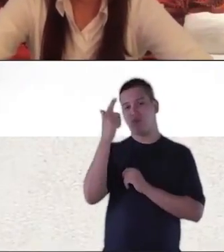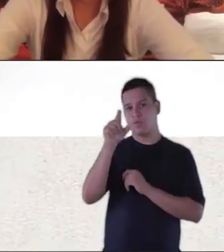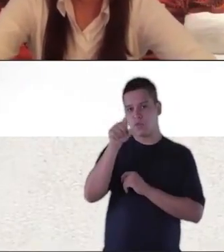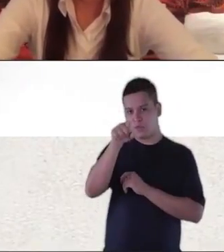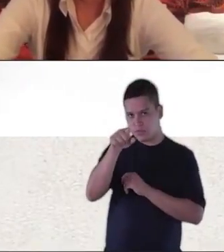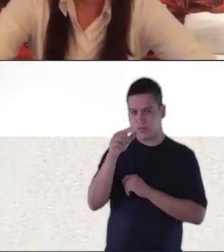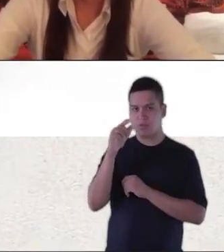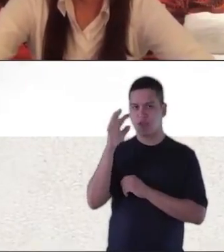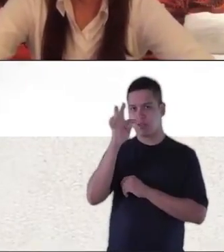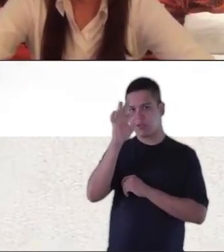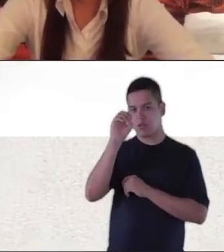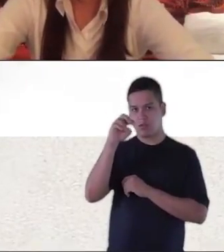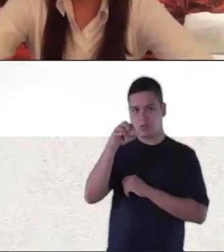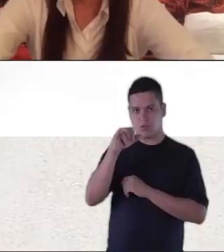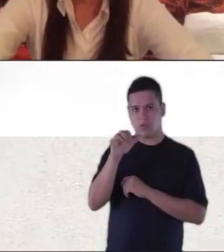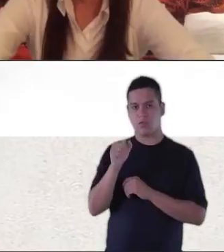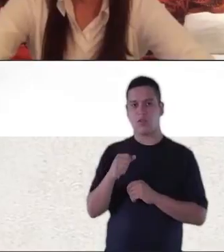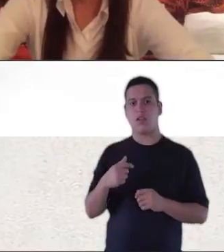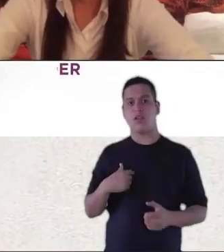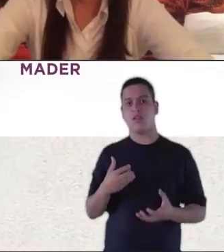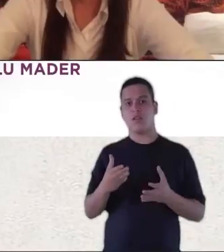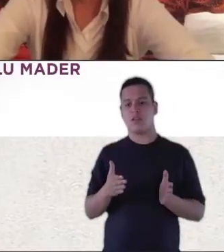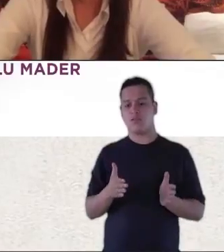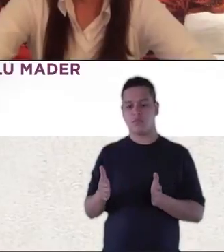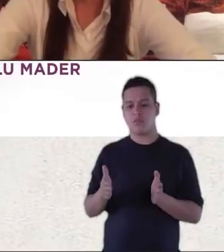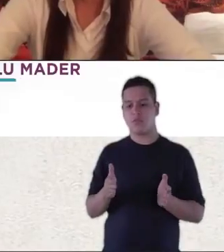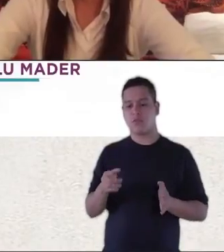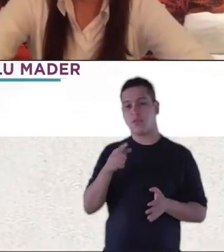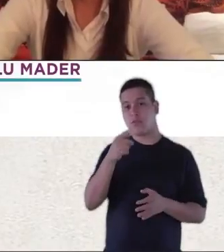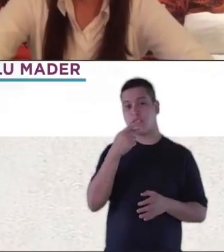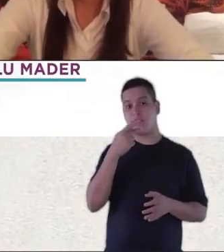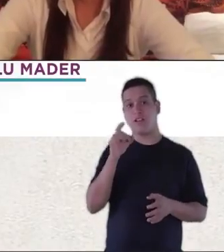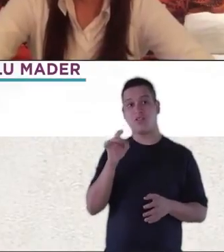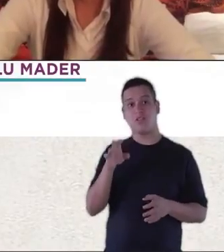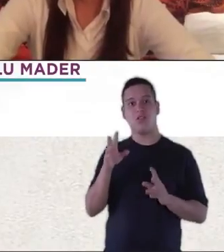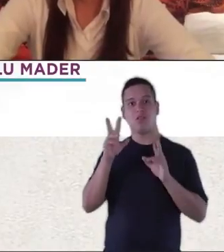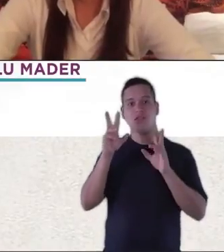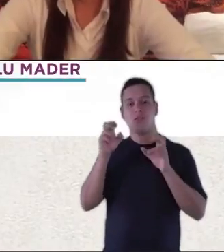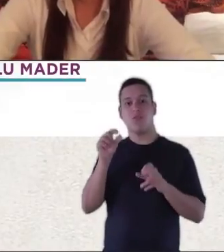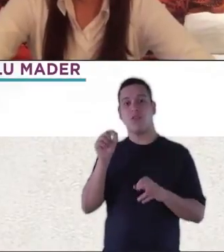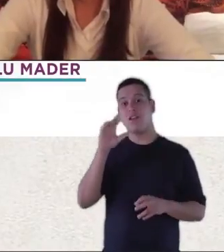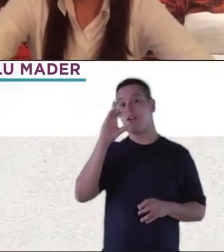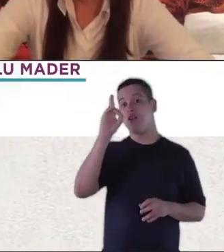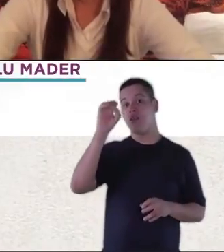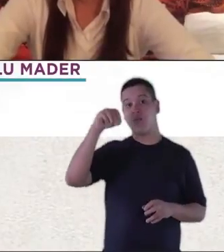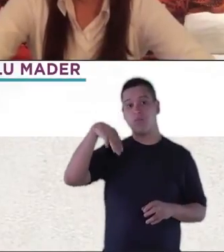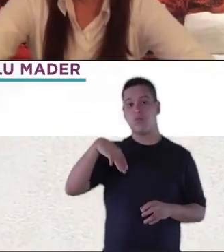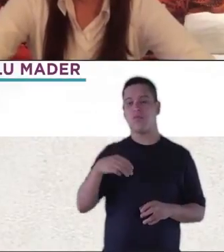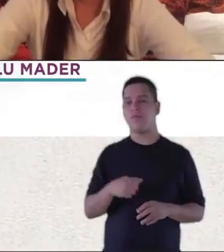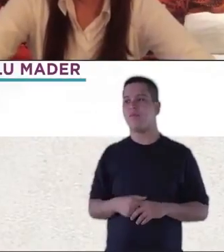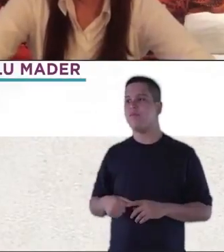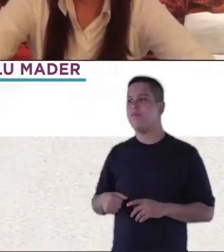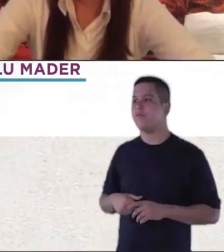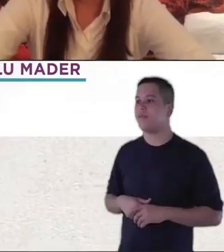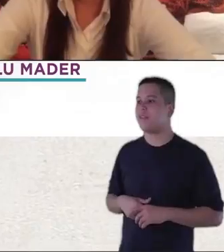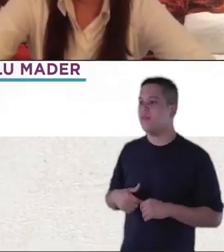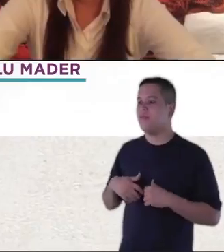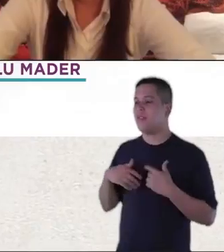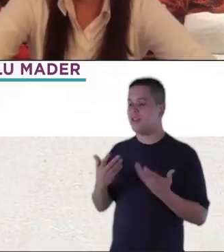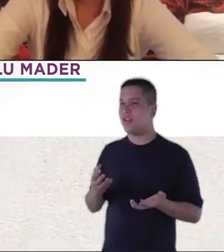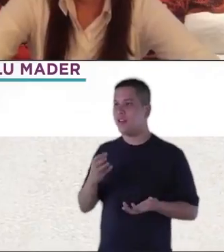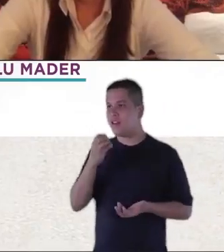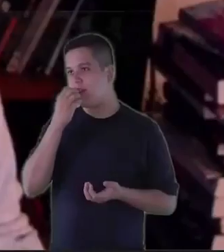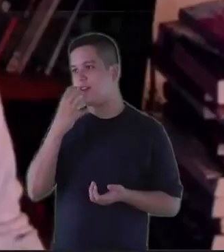para você falar só sobre o Dom? Tá todo mundo adorando o Dom. Tá bom, e vou ter